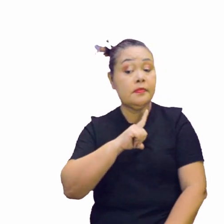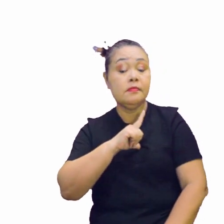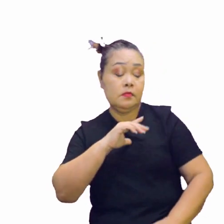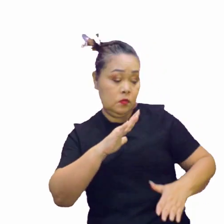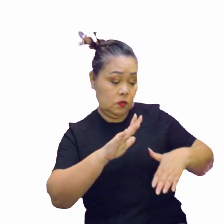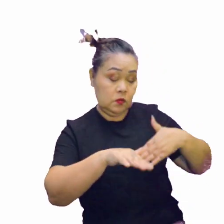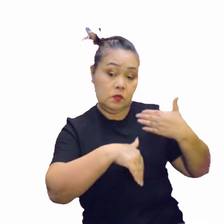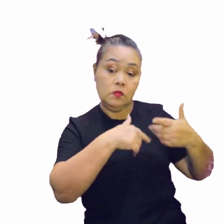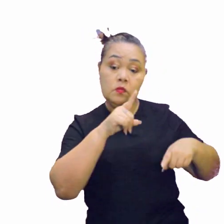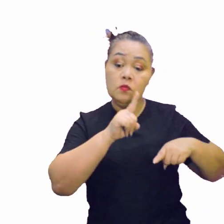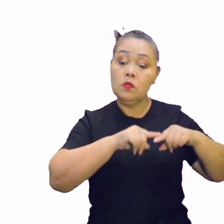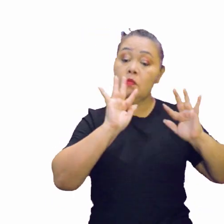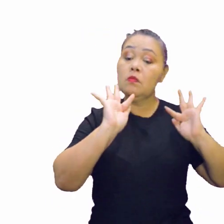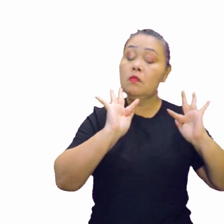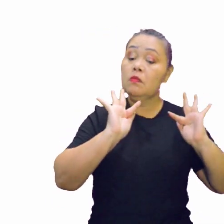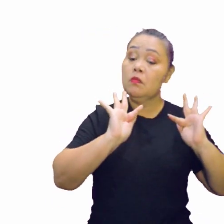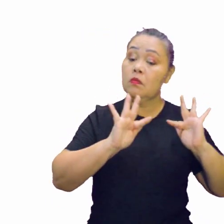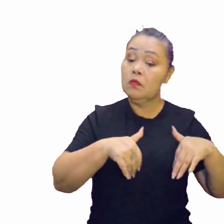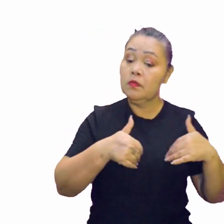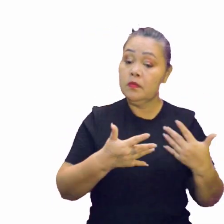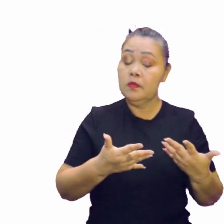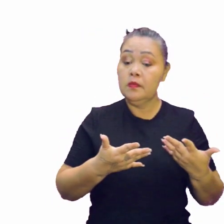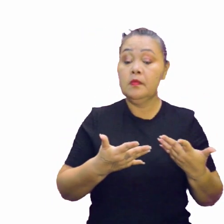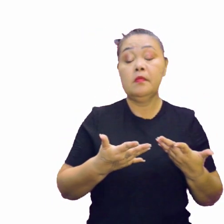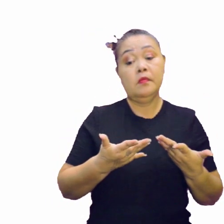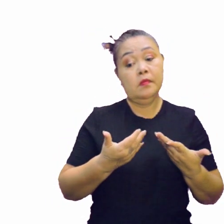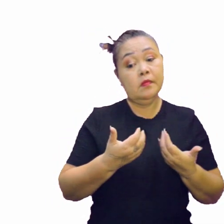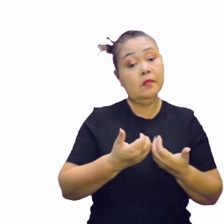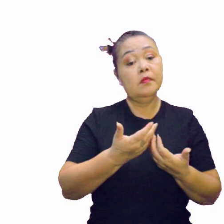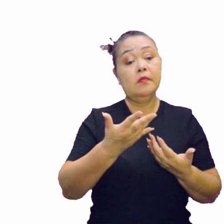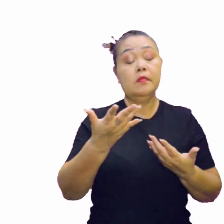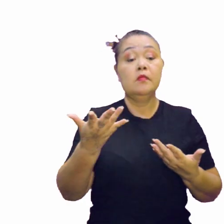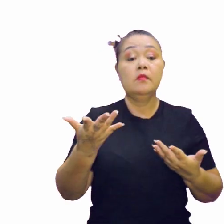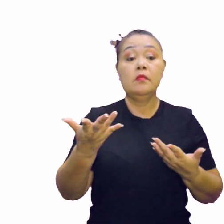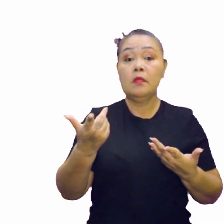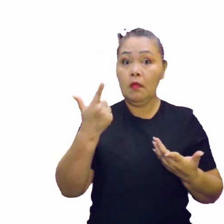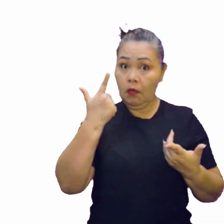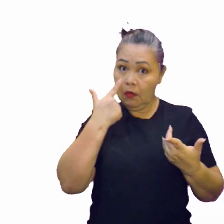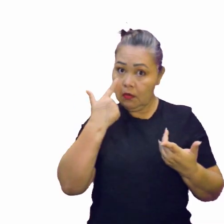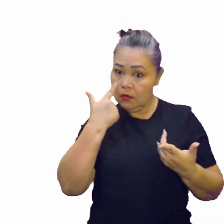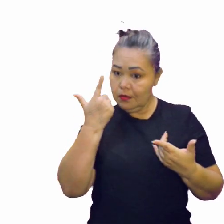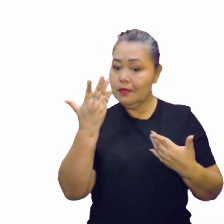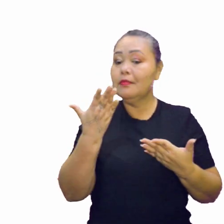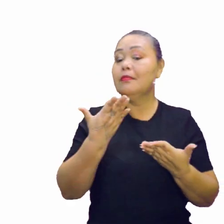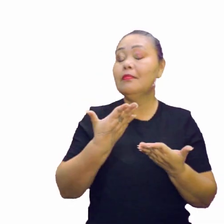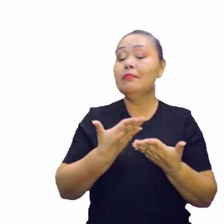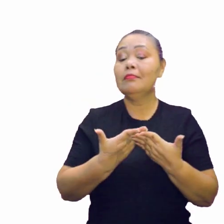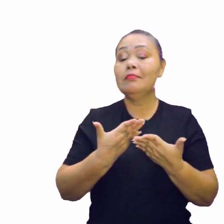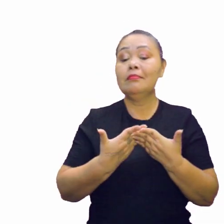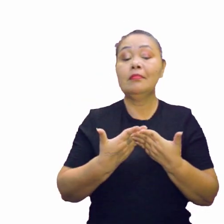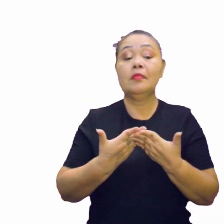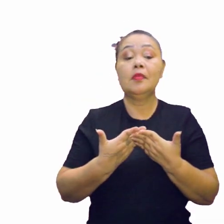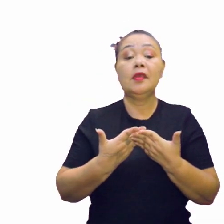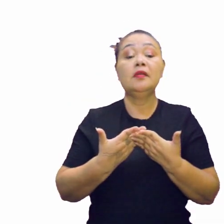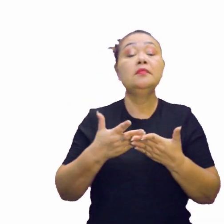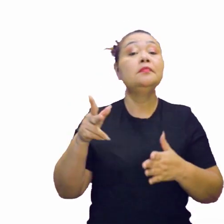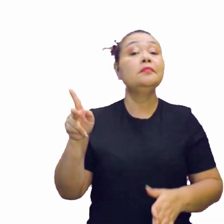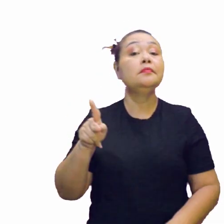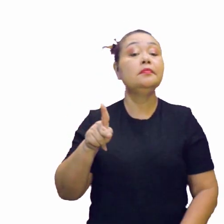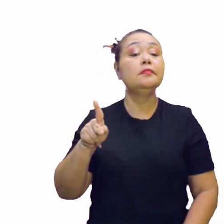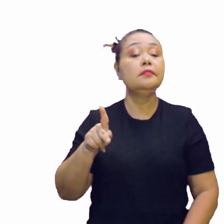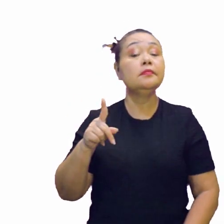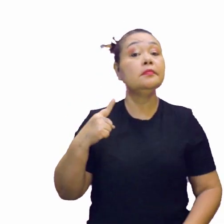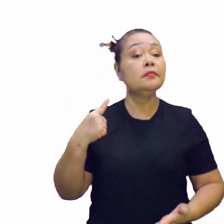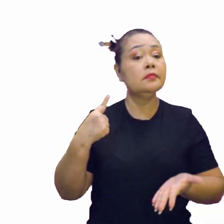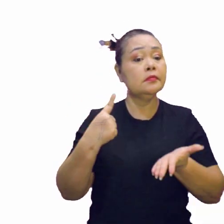final para o mercado. Então, fica de olho aí na aula. Professor, combinações